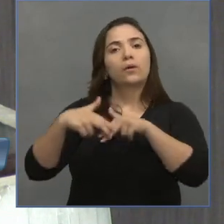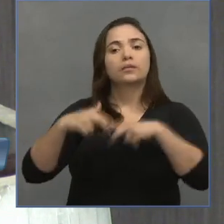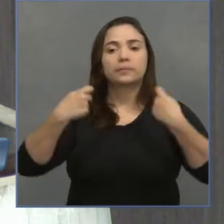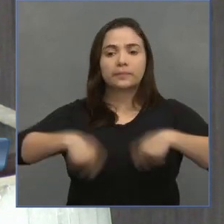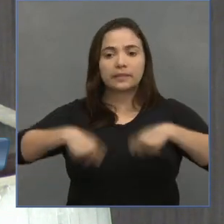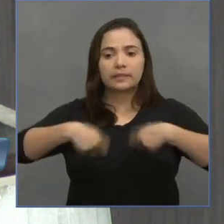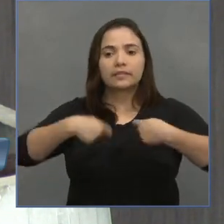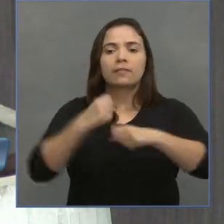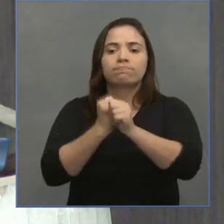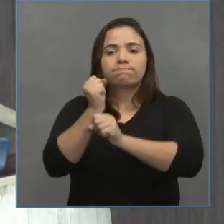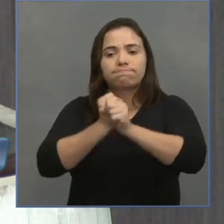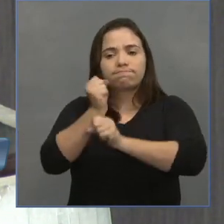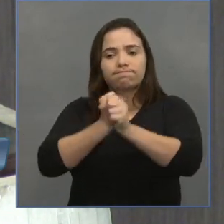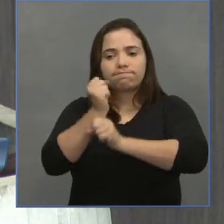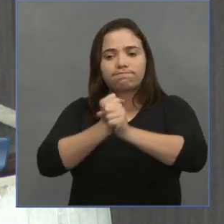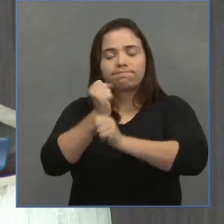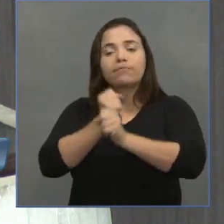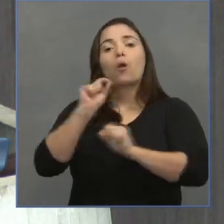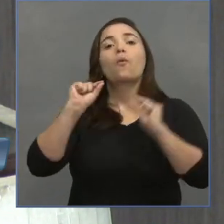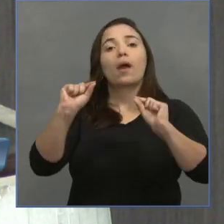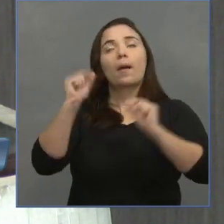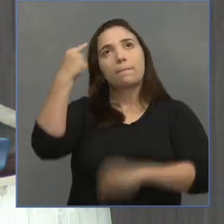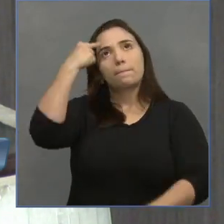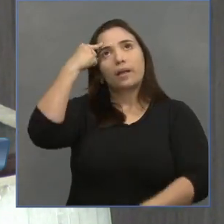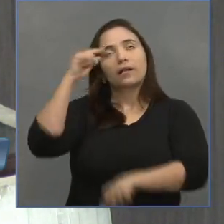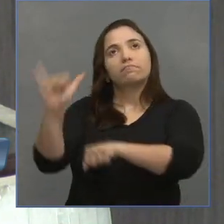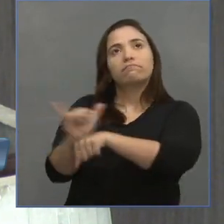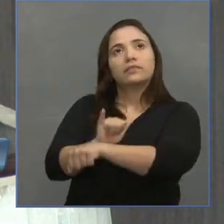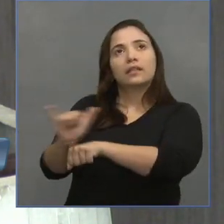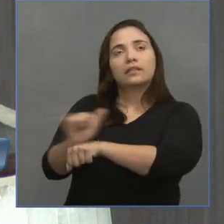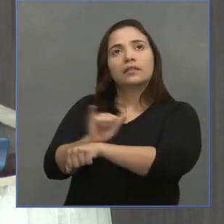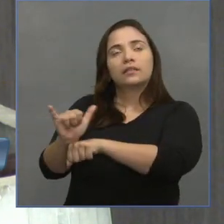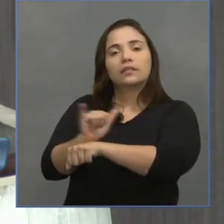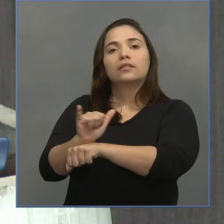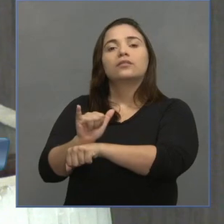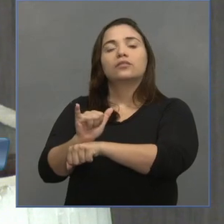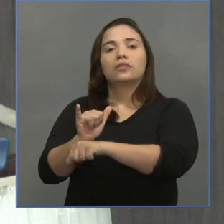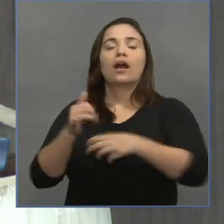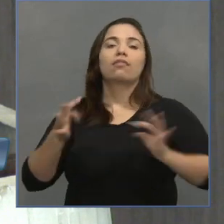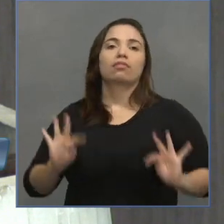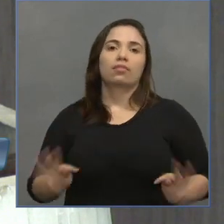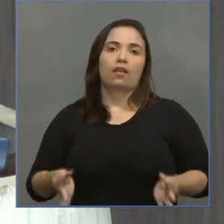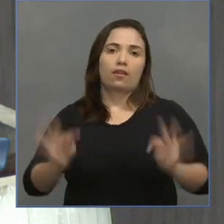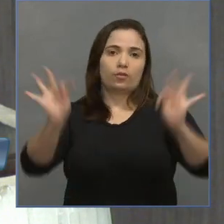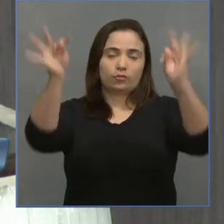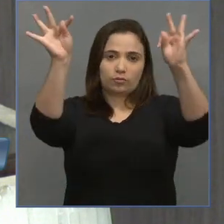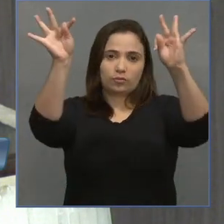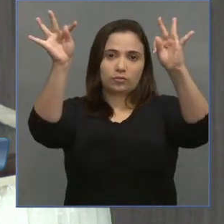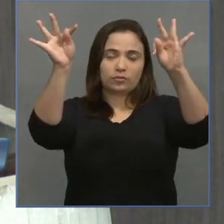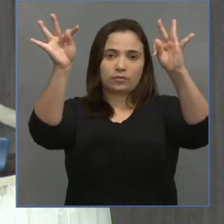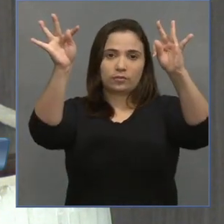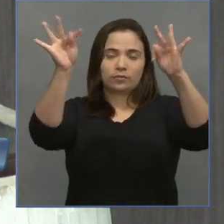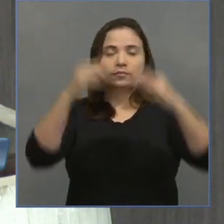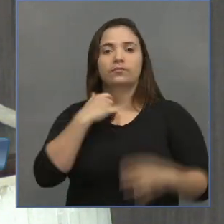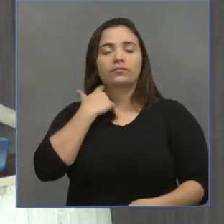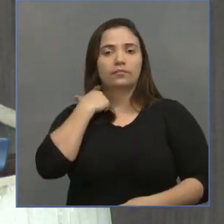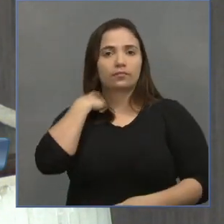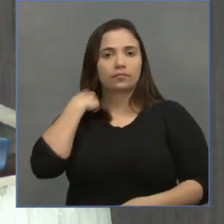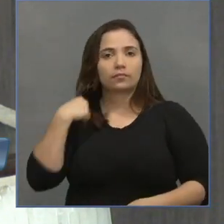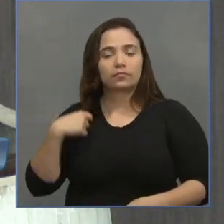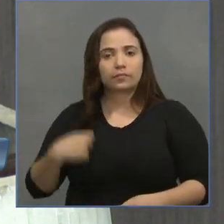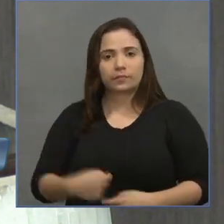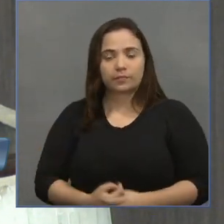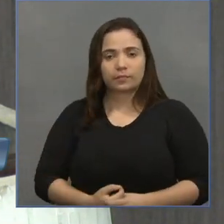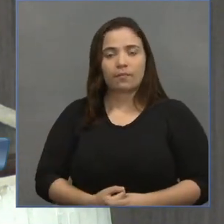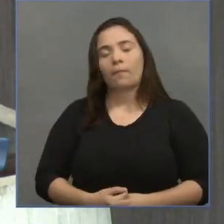tempo, desenvolver um saber, uma tecnologia, um